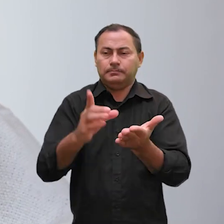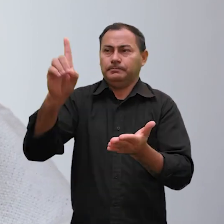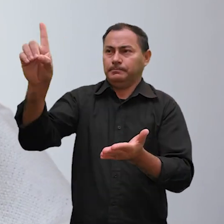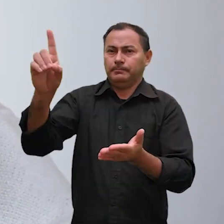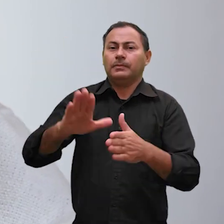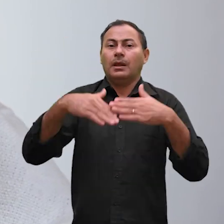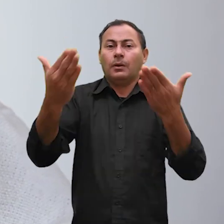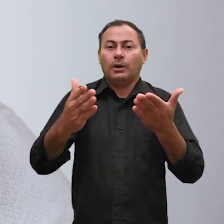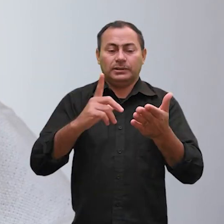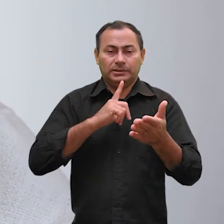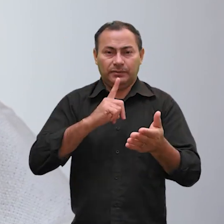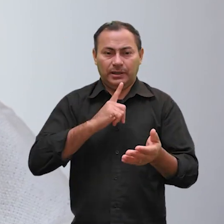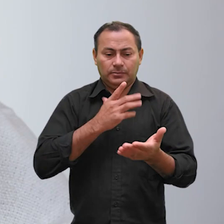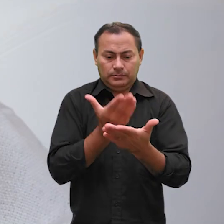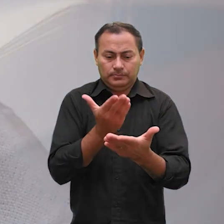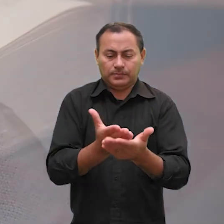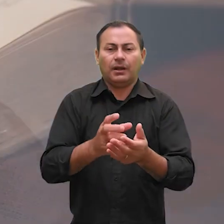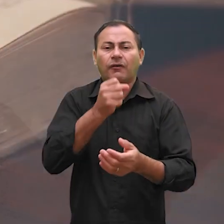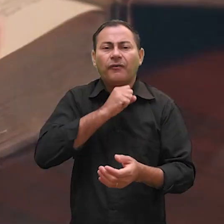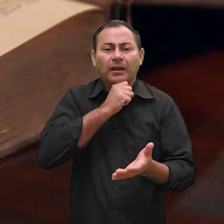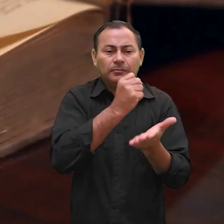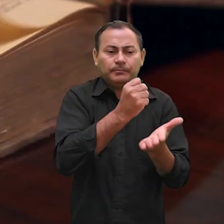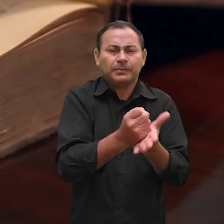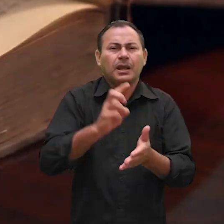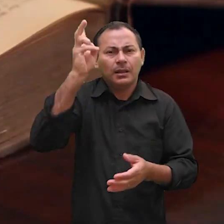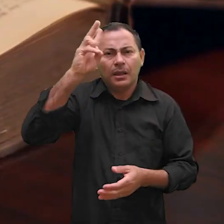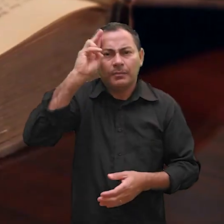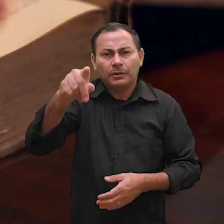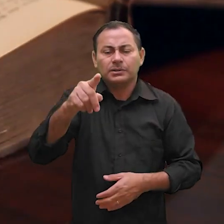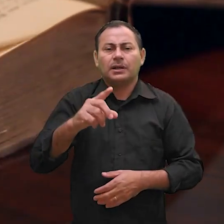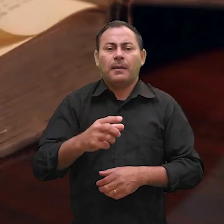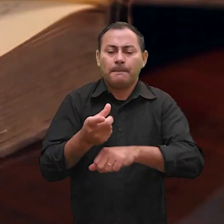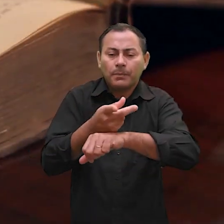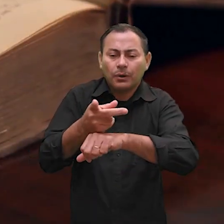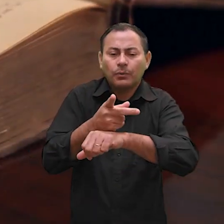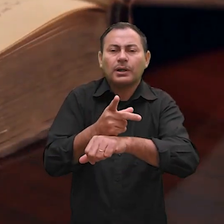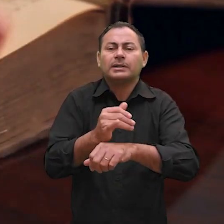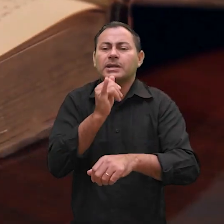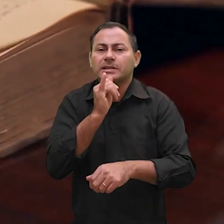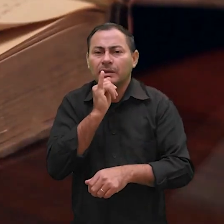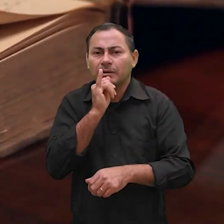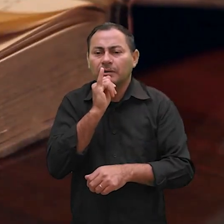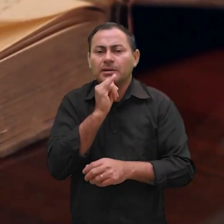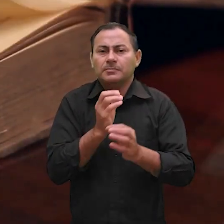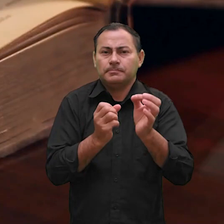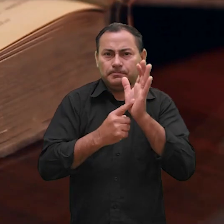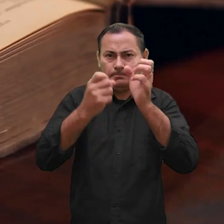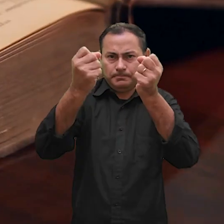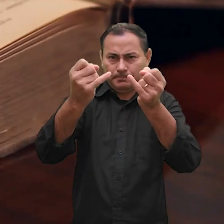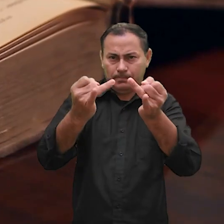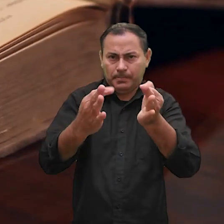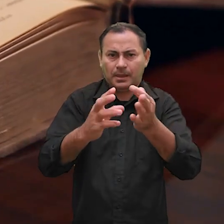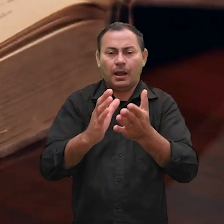as Escrituras. Quando você estiver estudando o Velho Testamento, lembre-se de que você está à procura de exemplos e